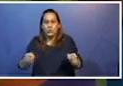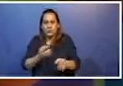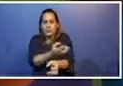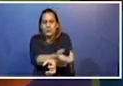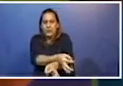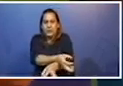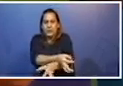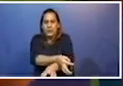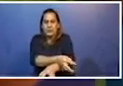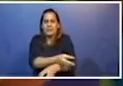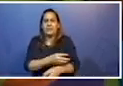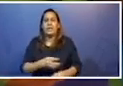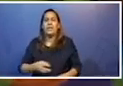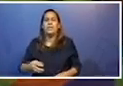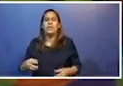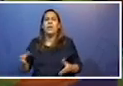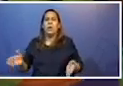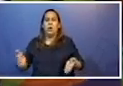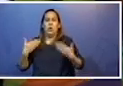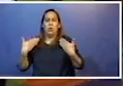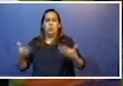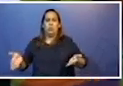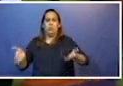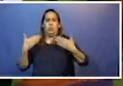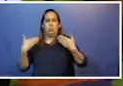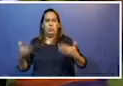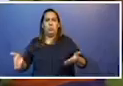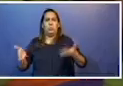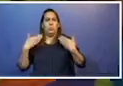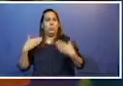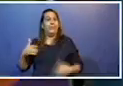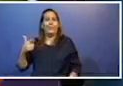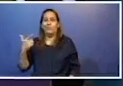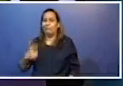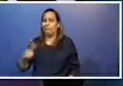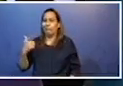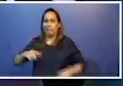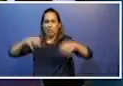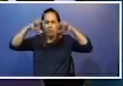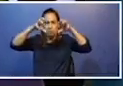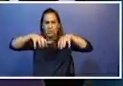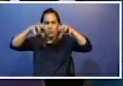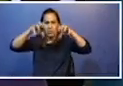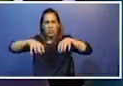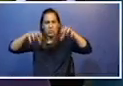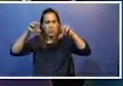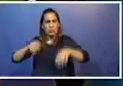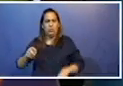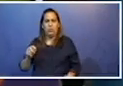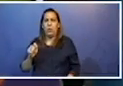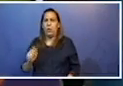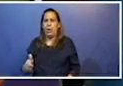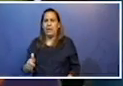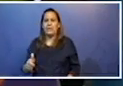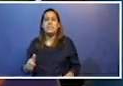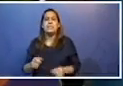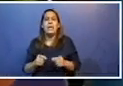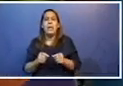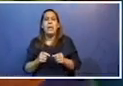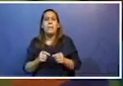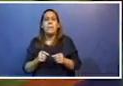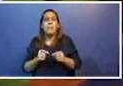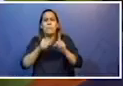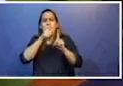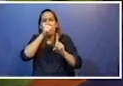seca. O clima é quente e o período sem chuvas é extenso, podendo durar